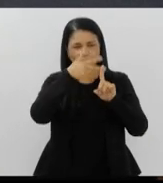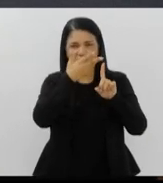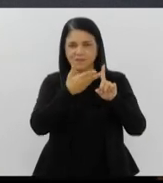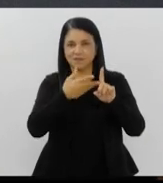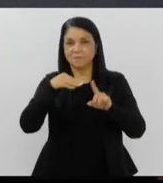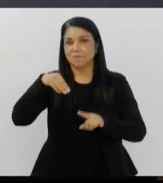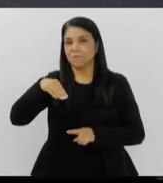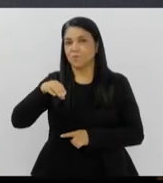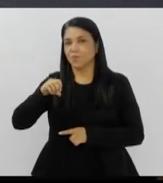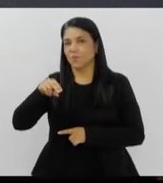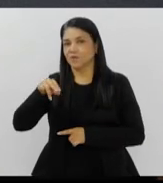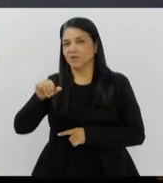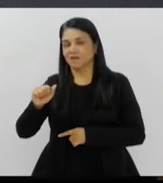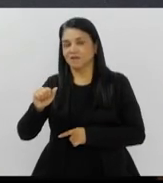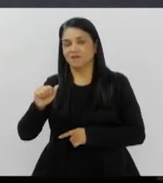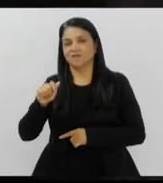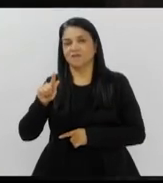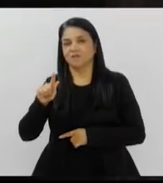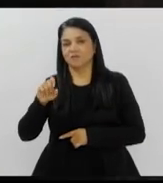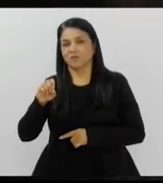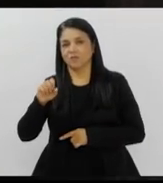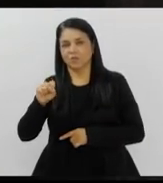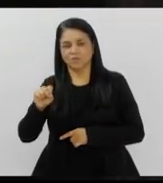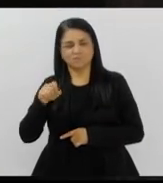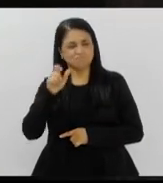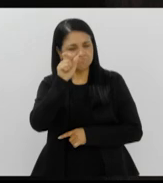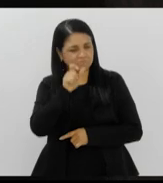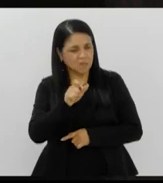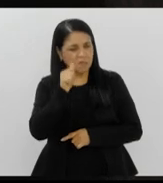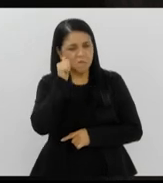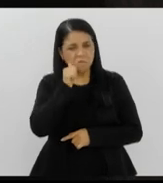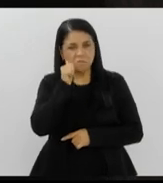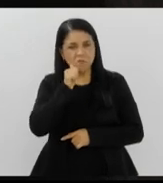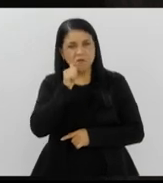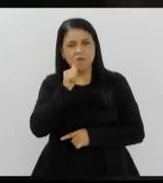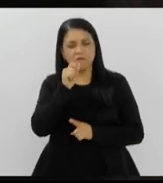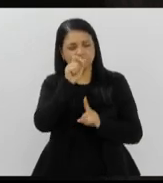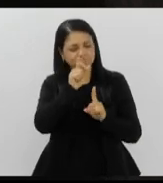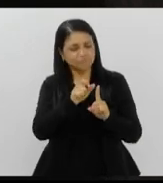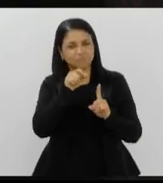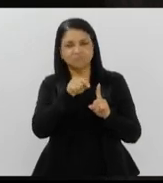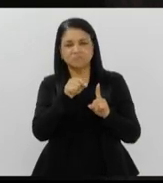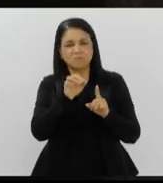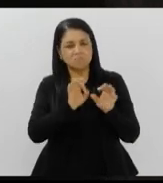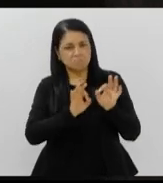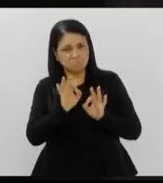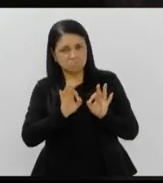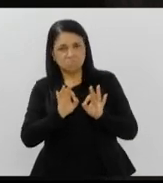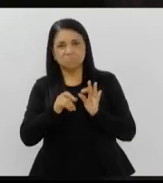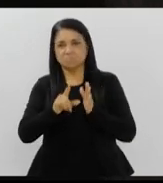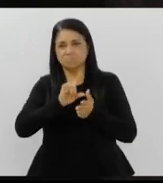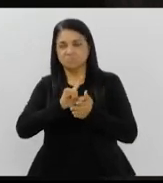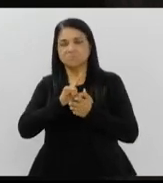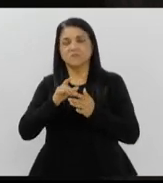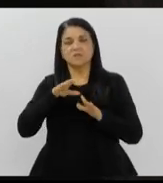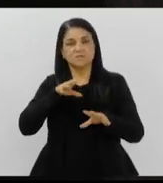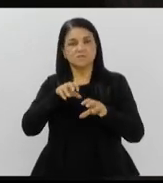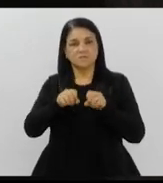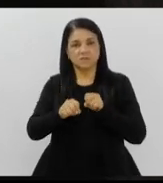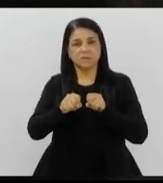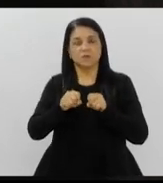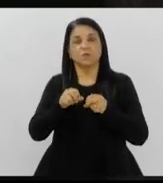Mônica Góes. Mônica Góes, uma mulher extremamente preparada, graduada na UERJ, fez